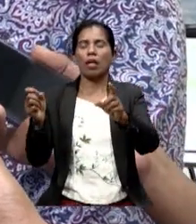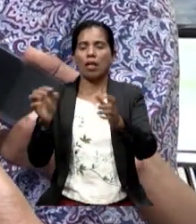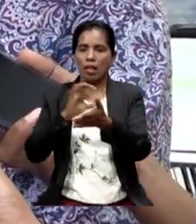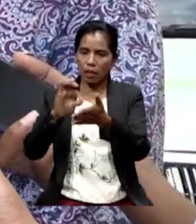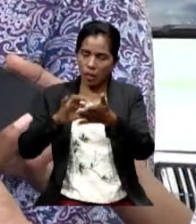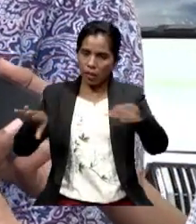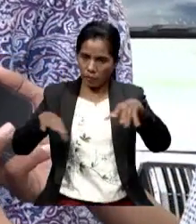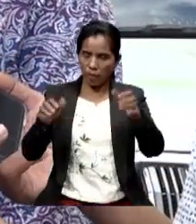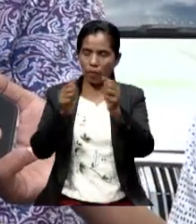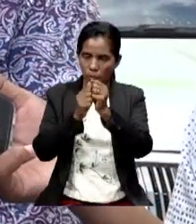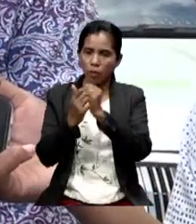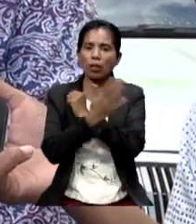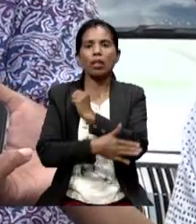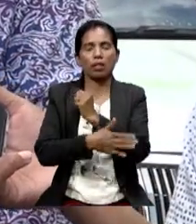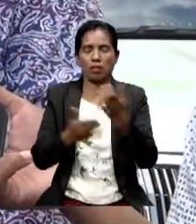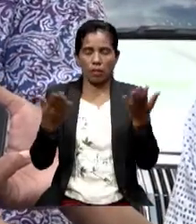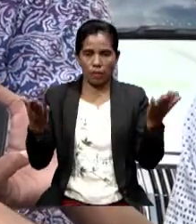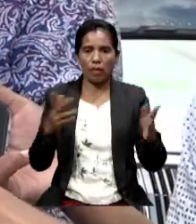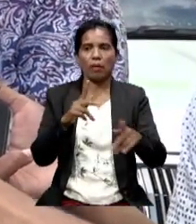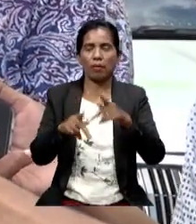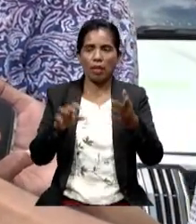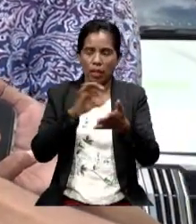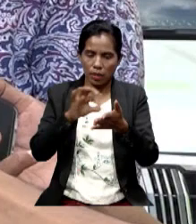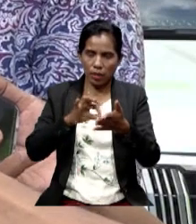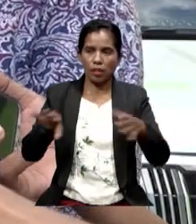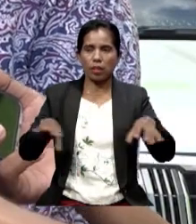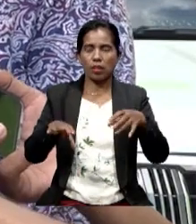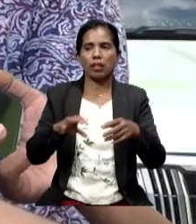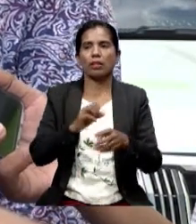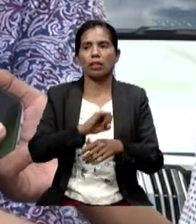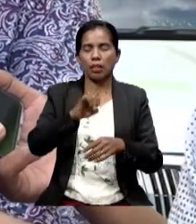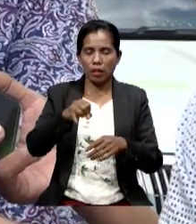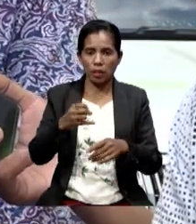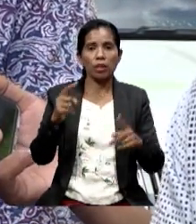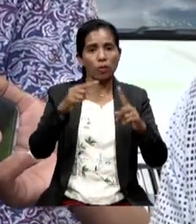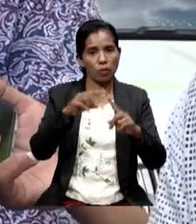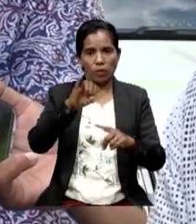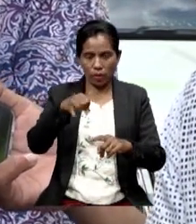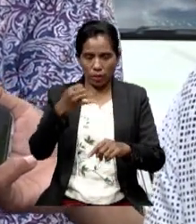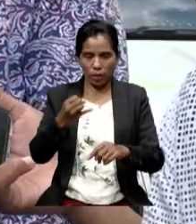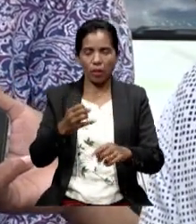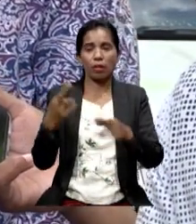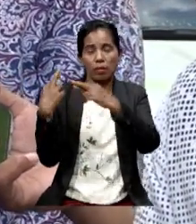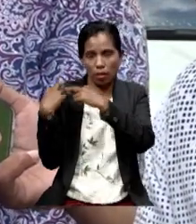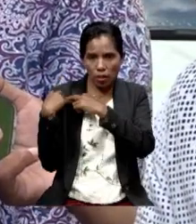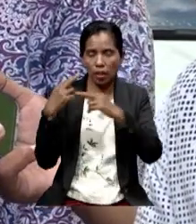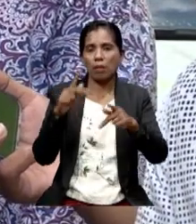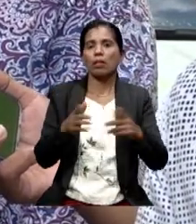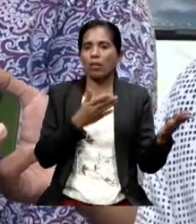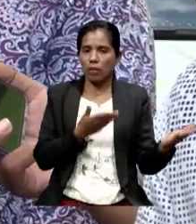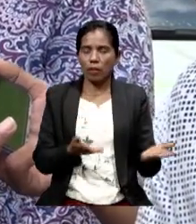asina acordo ho nasang ida ne beret, ema dia asina acordo zi tu zi. Para atu responsabiliza ba ema dia lori bane,